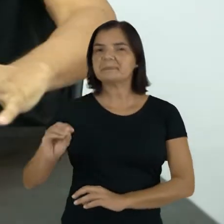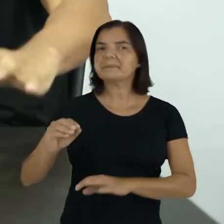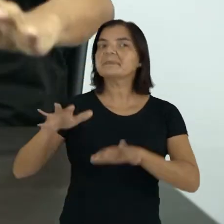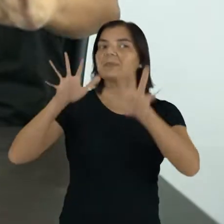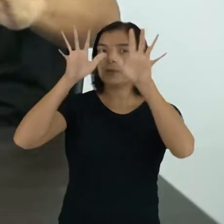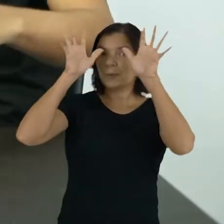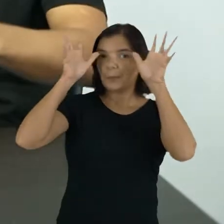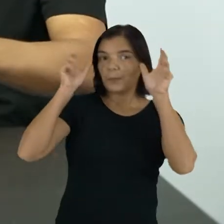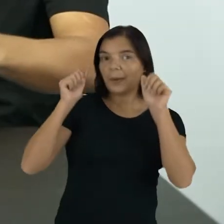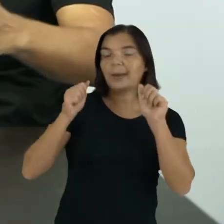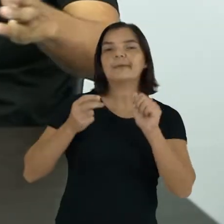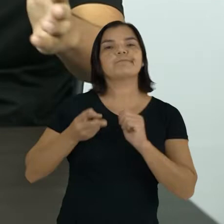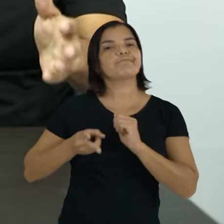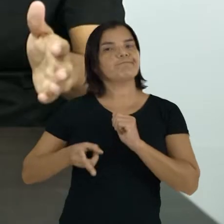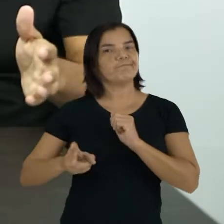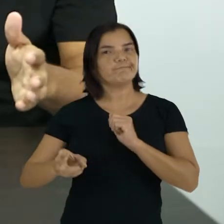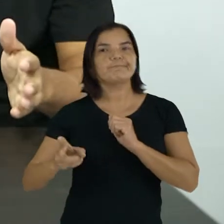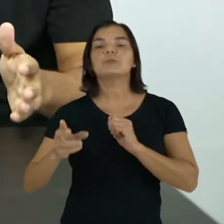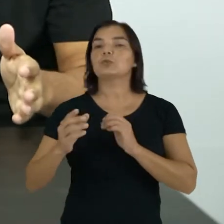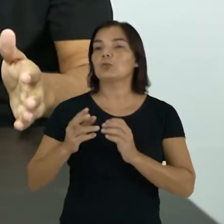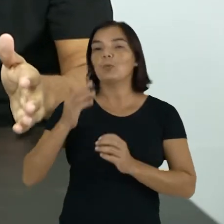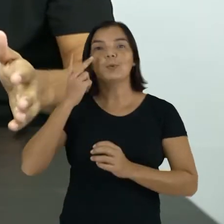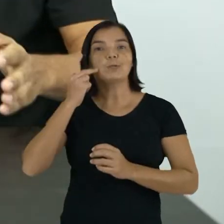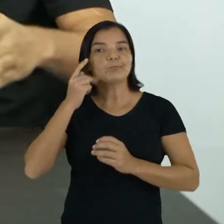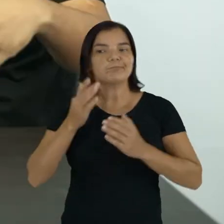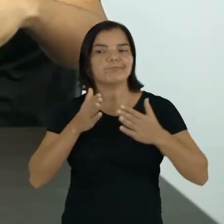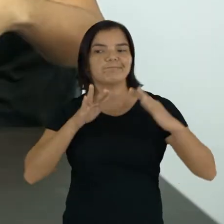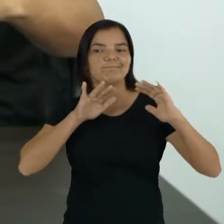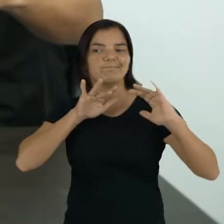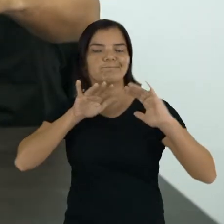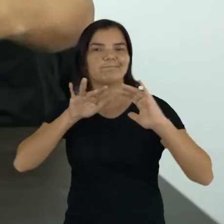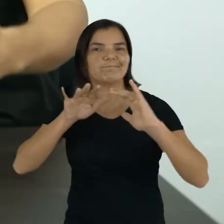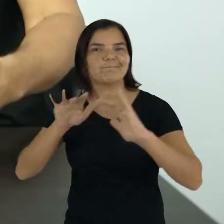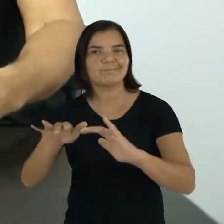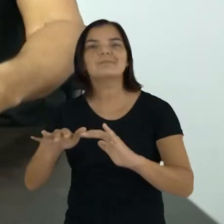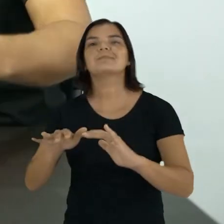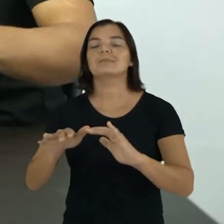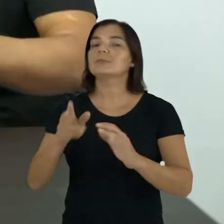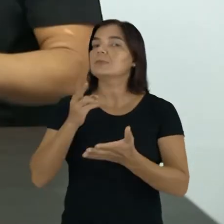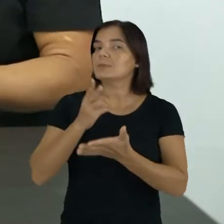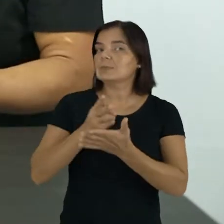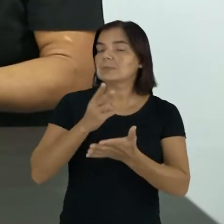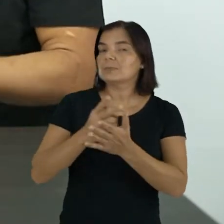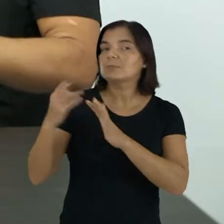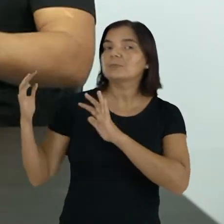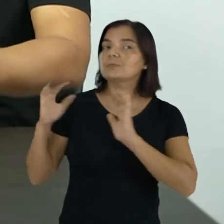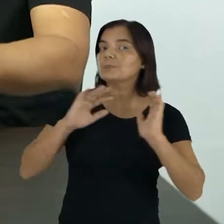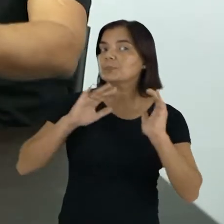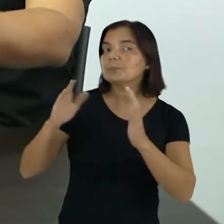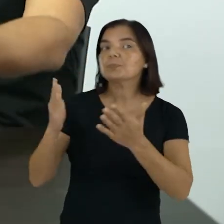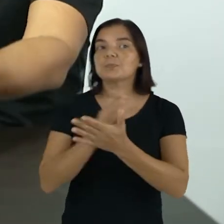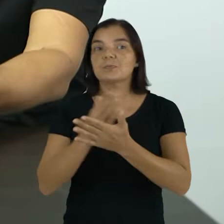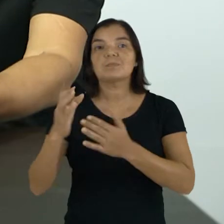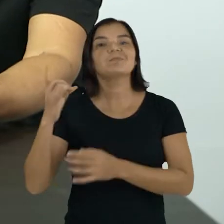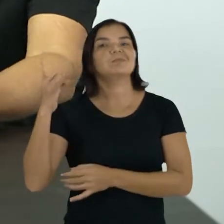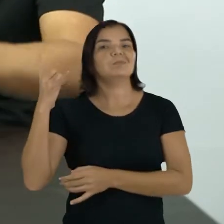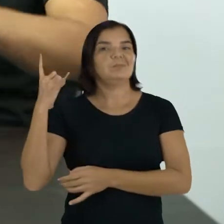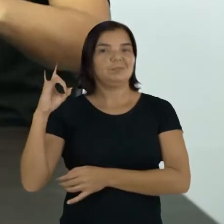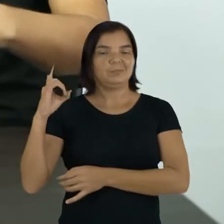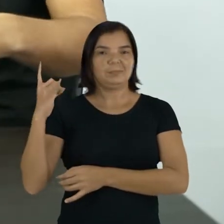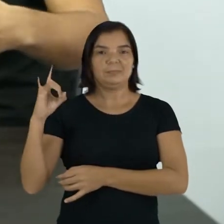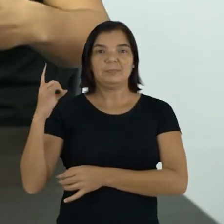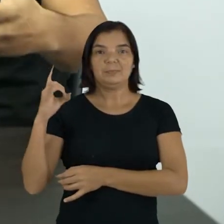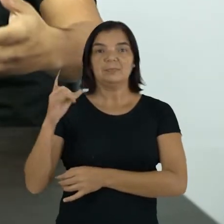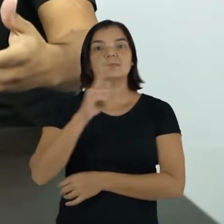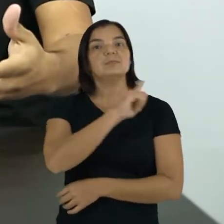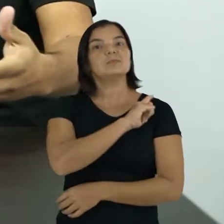vai continuar a ser ocupado por aqueles nordestinos, né? Vai continuar a ser ocupado também por alguns bolivianos,